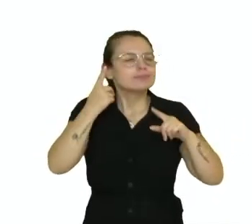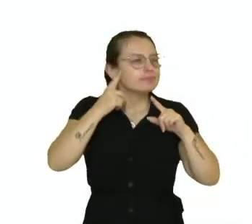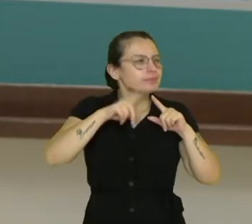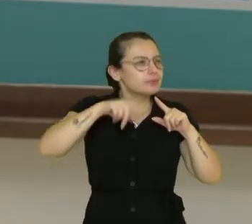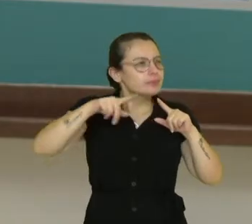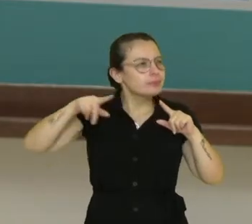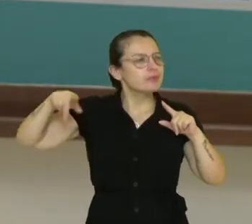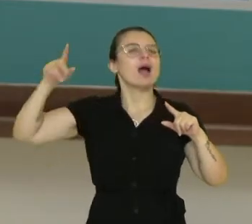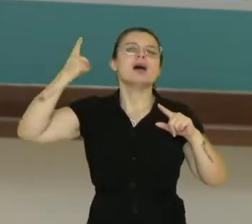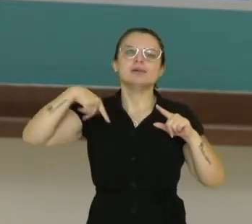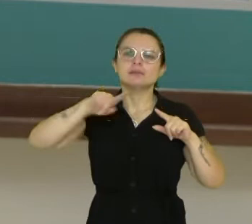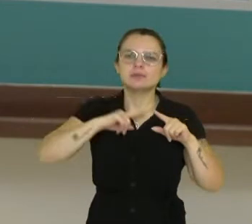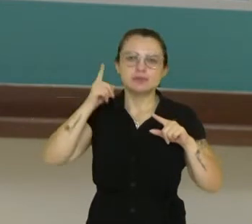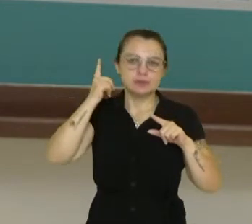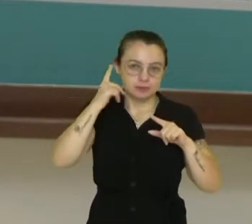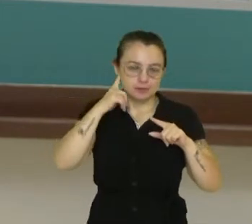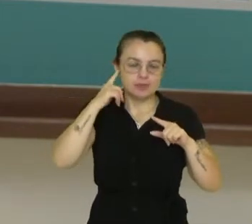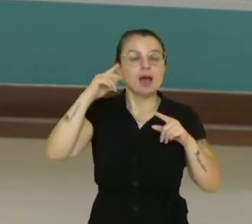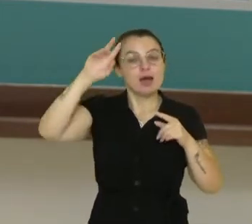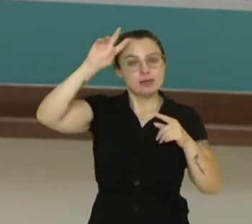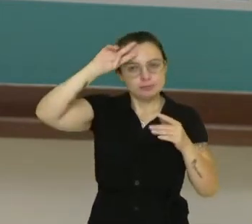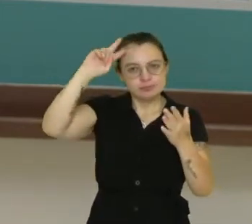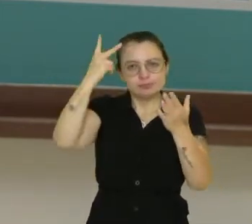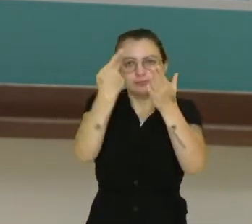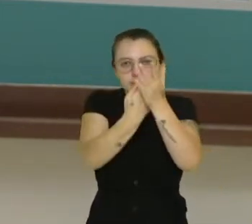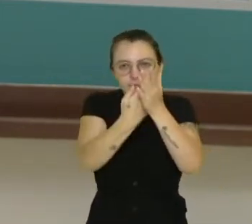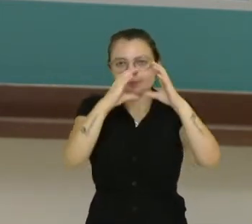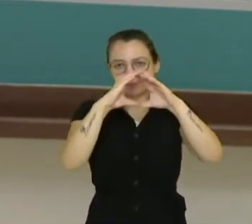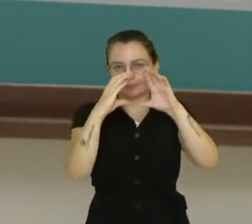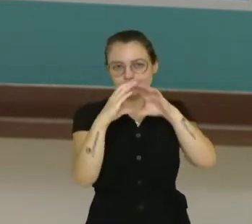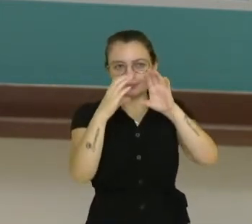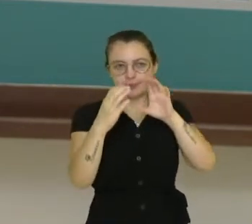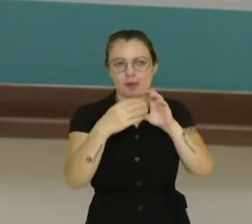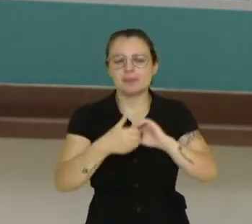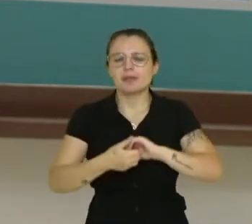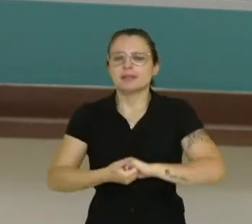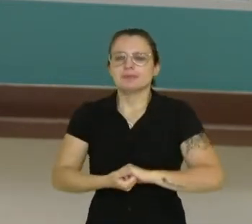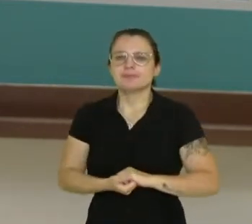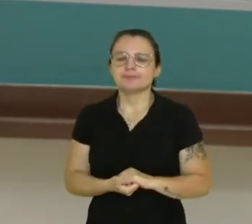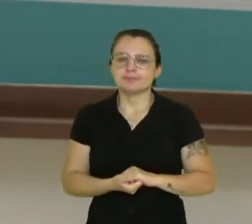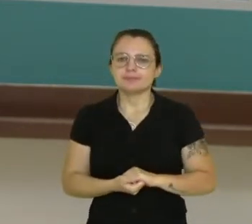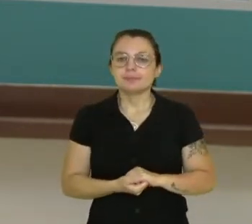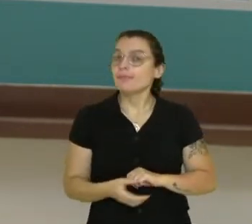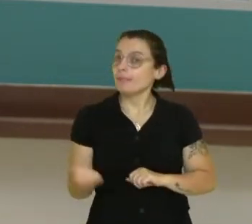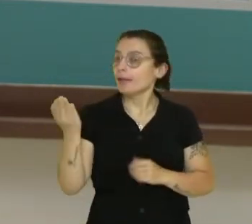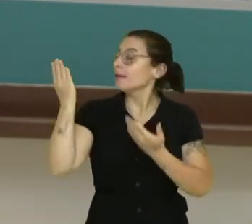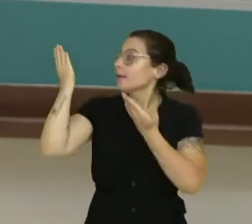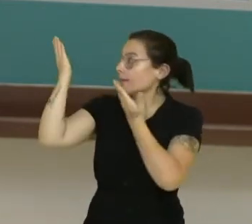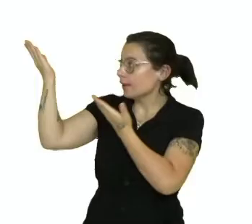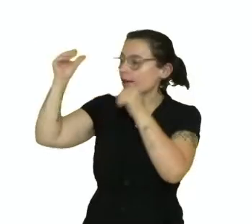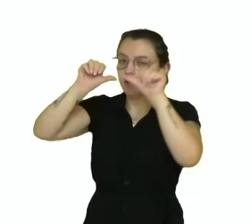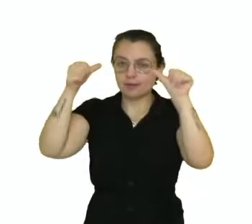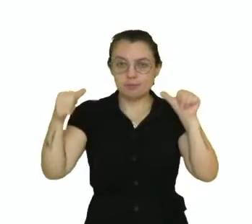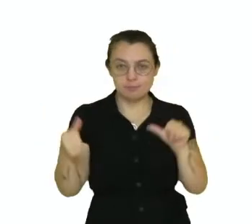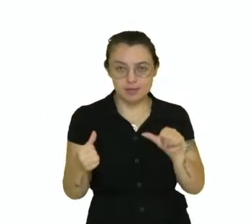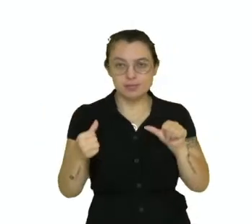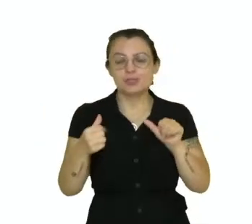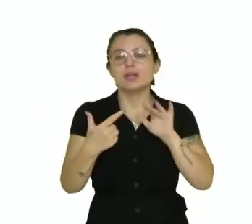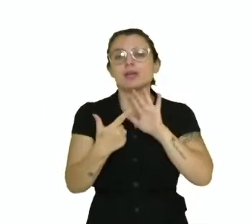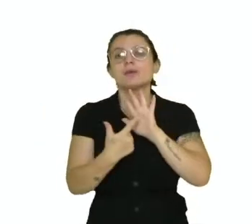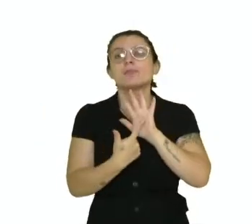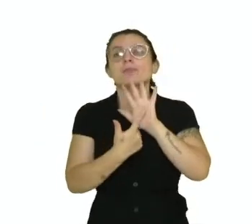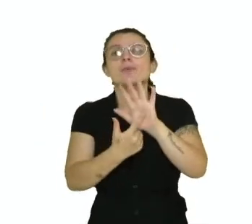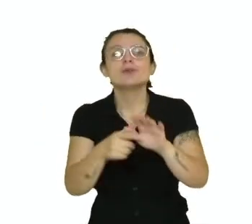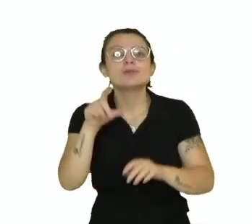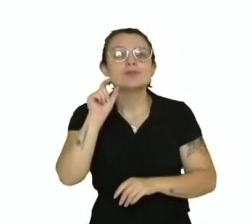nossos cérebros. E aqui eu trouxe um exemplo de como o som chega até o nosso cérebro. O som entra pelo